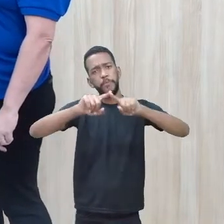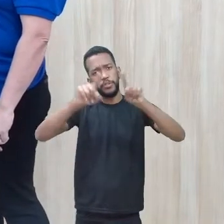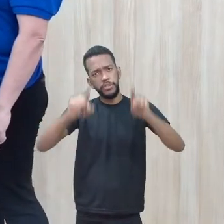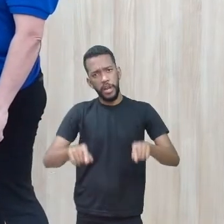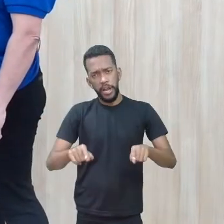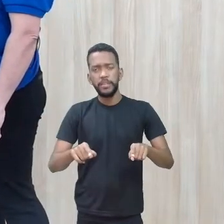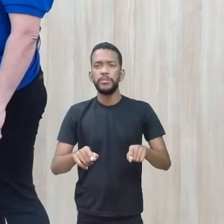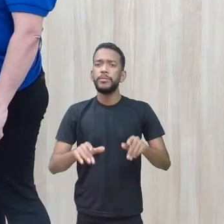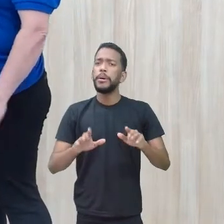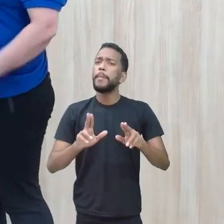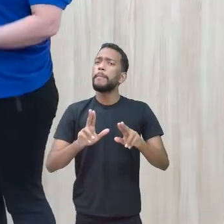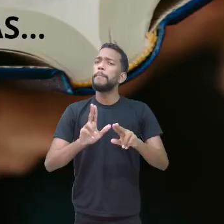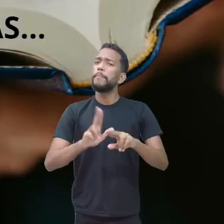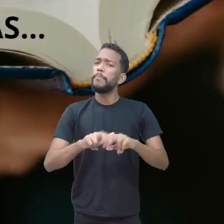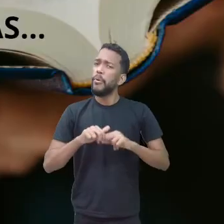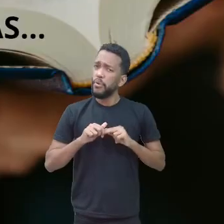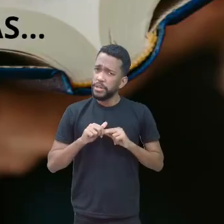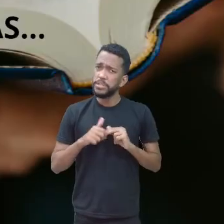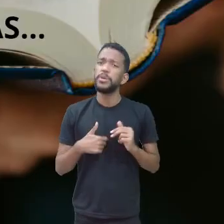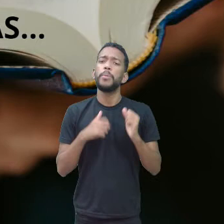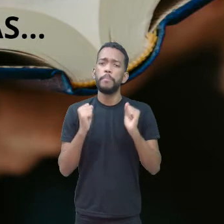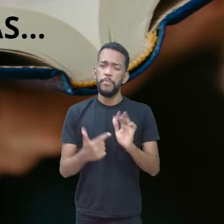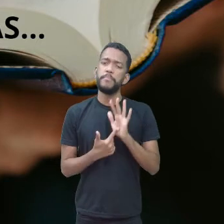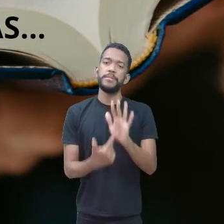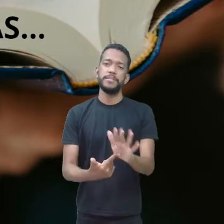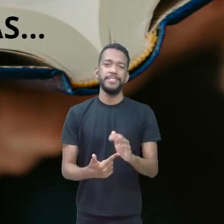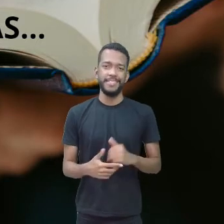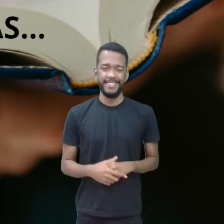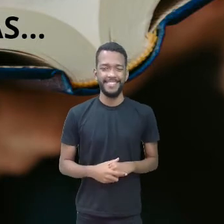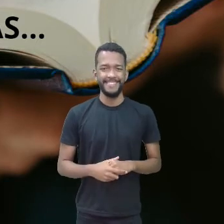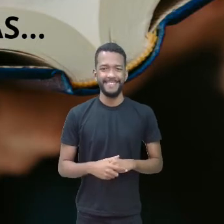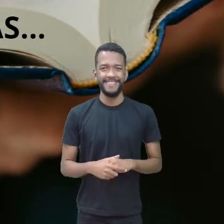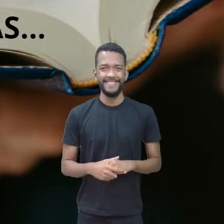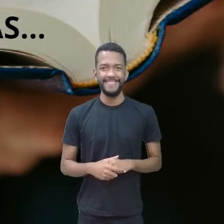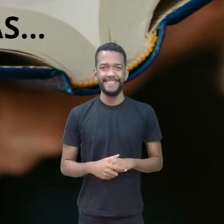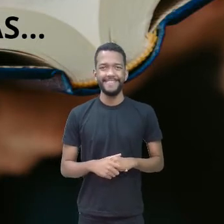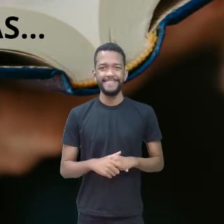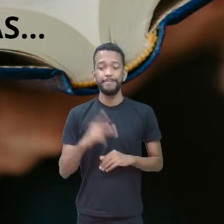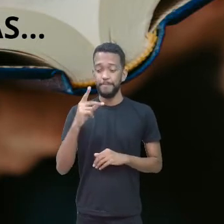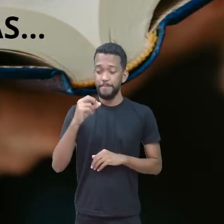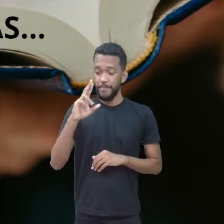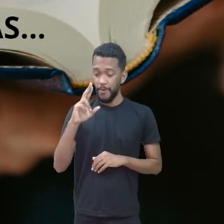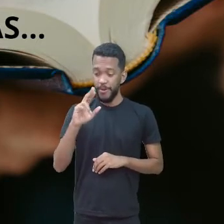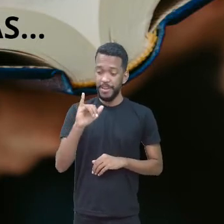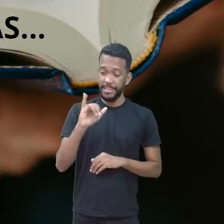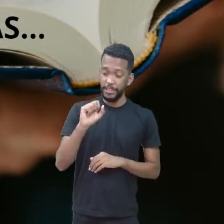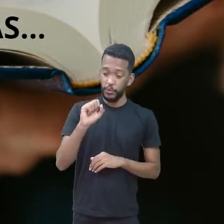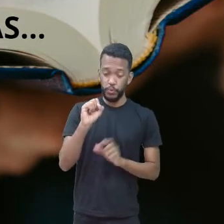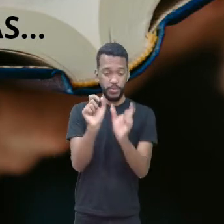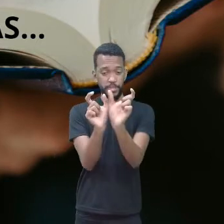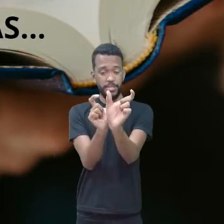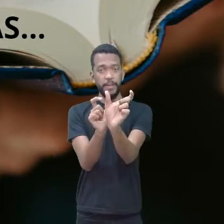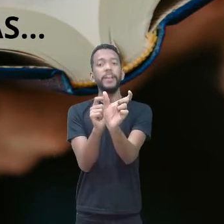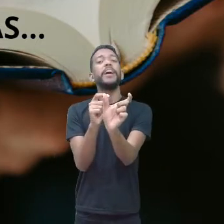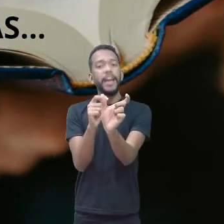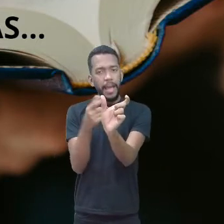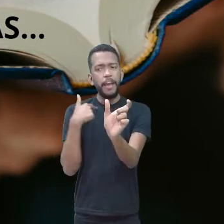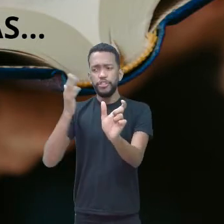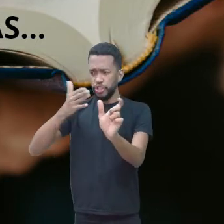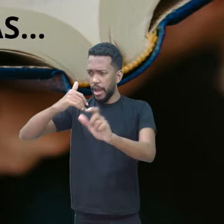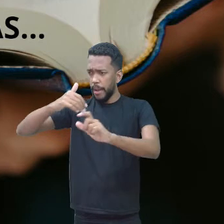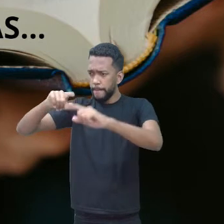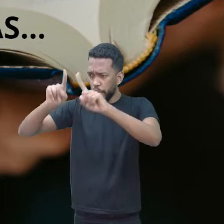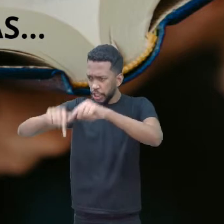isso posso apresentá-lo. Olha que interessante. Analisei o